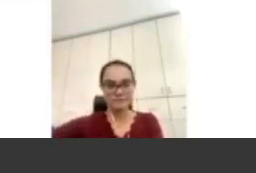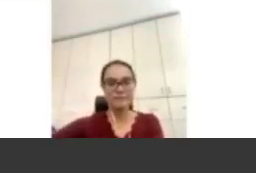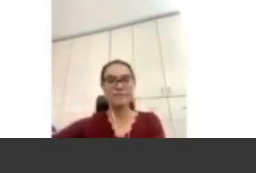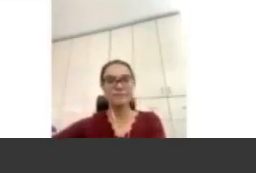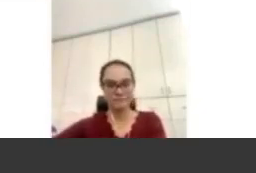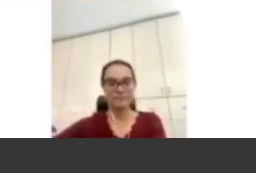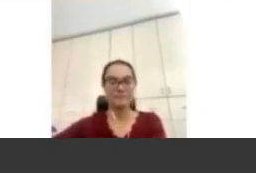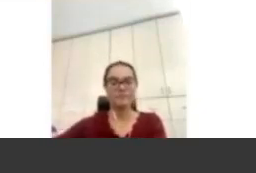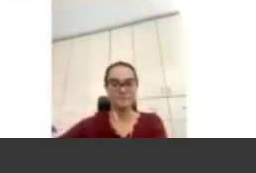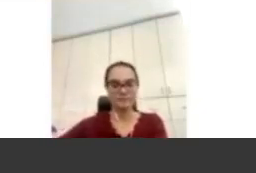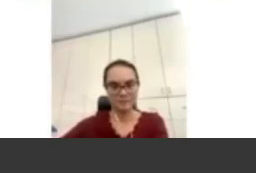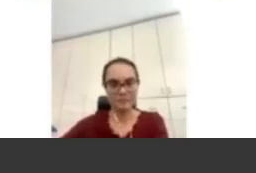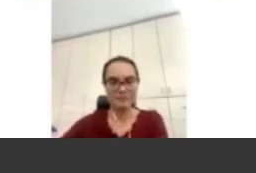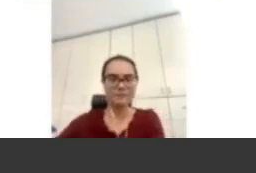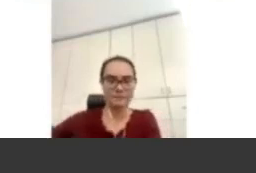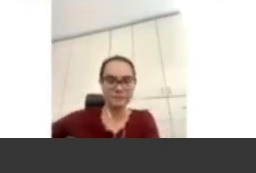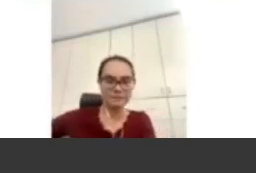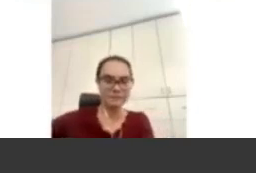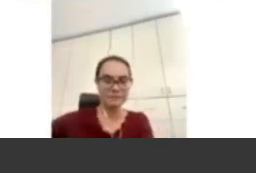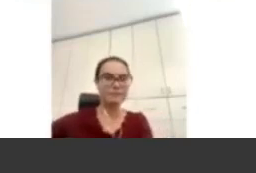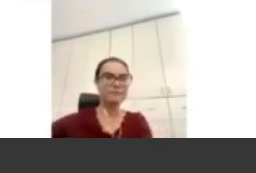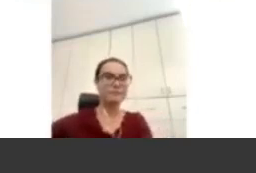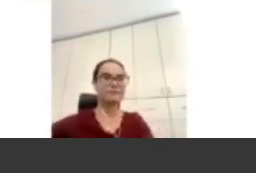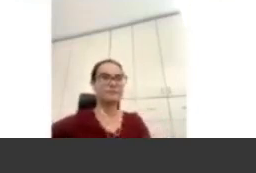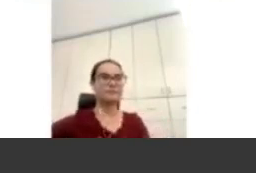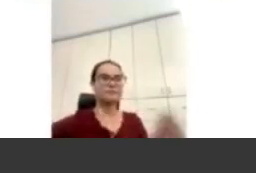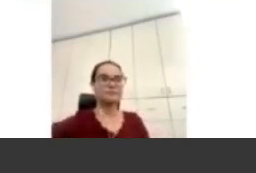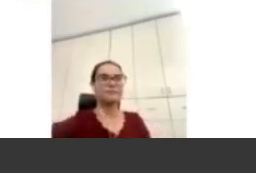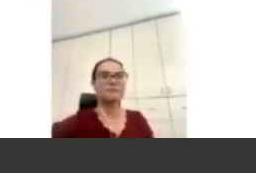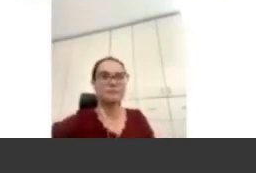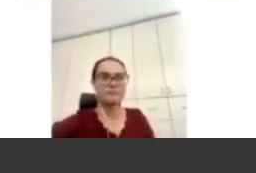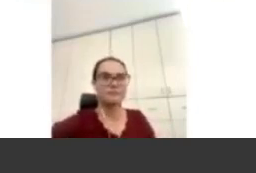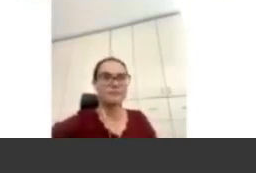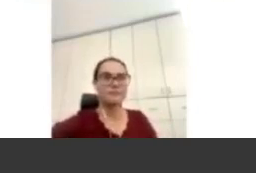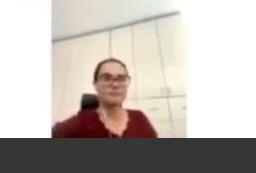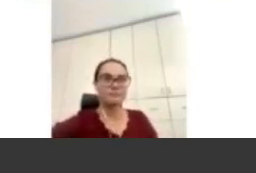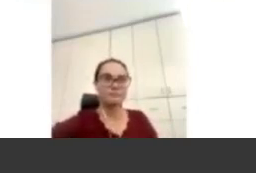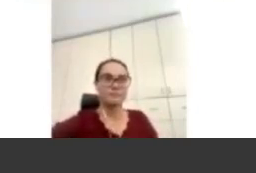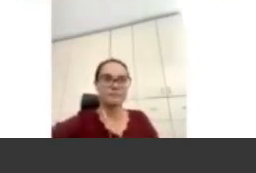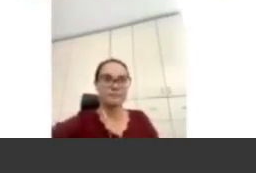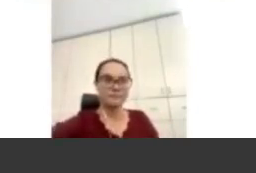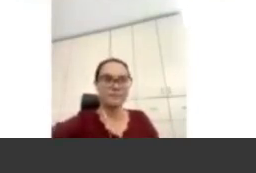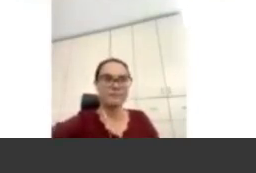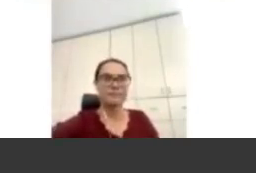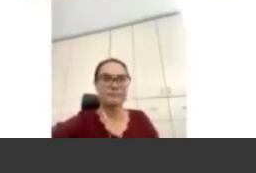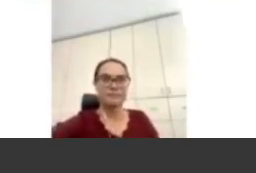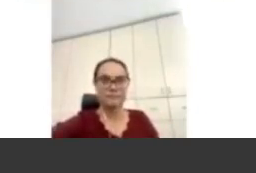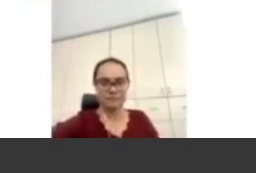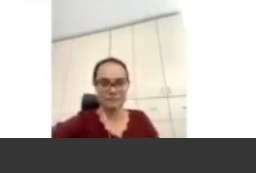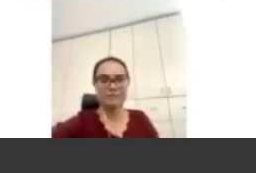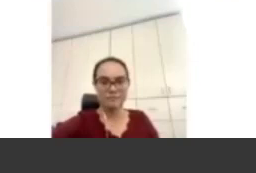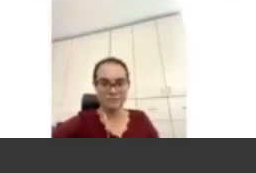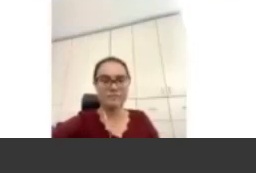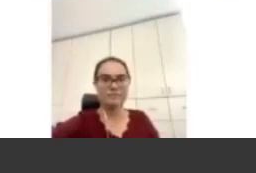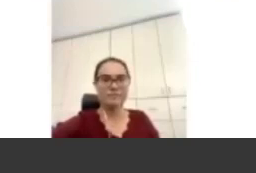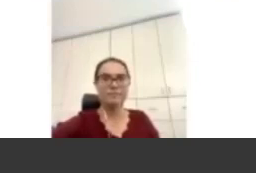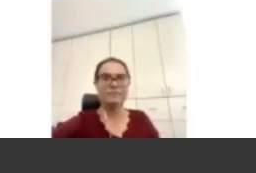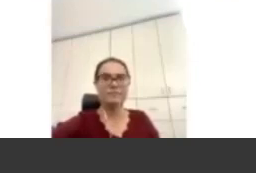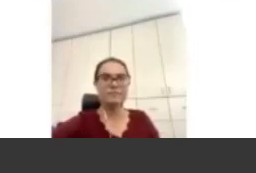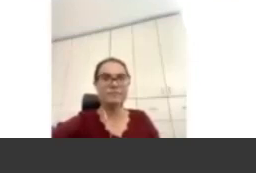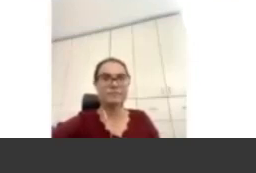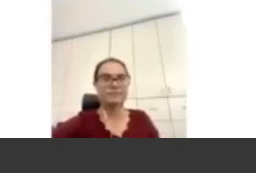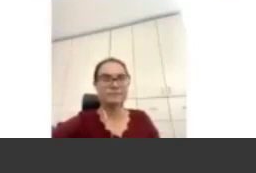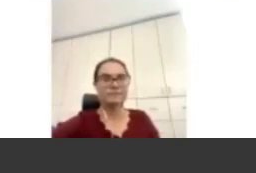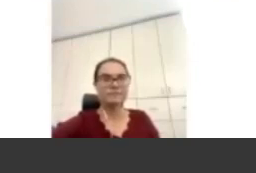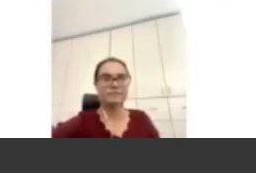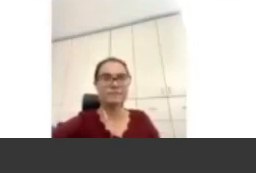que está fazendo o atendimento desse paciente. A gente tem destaque de vermelhinho ali, questões que, enfim, é importante. A gente acabou colocando